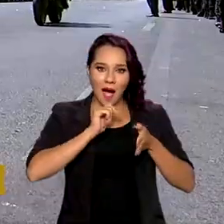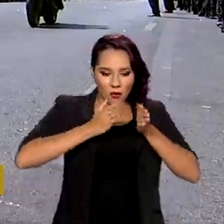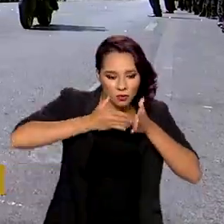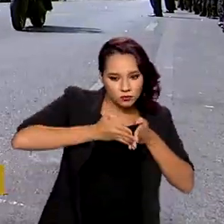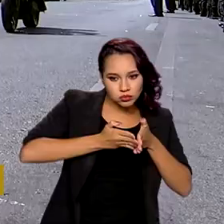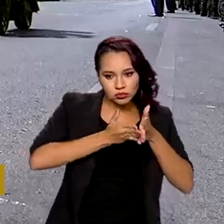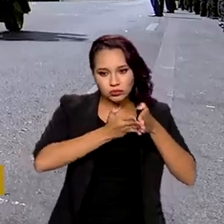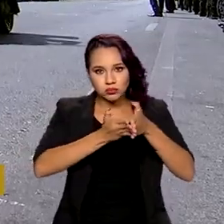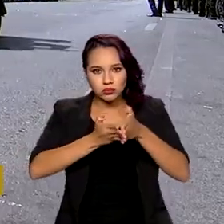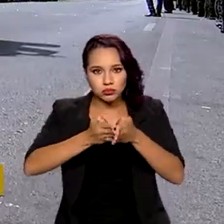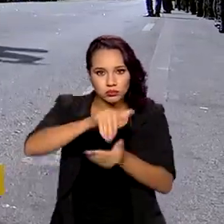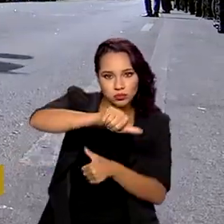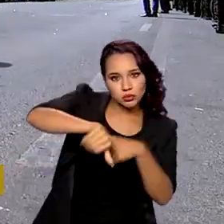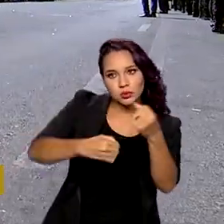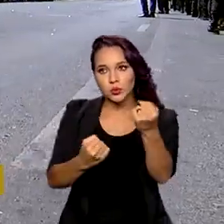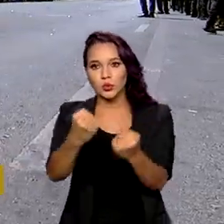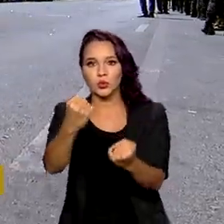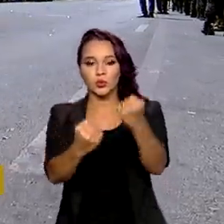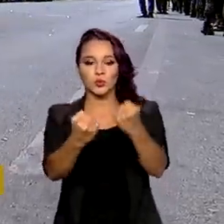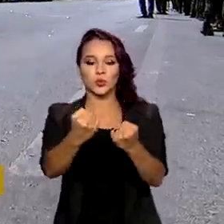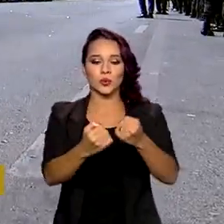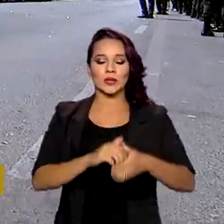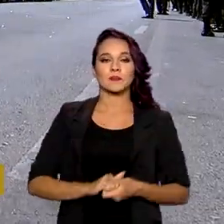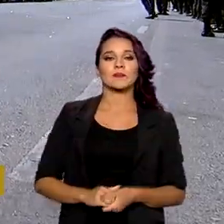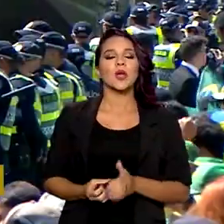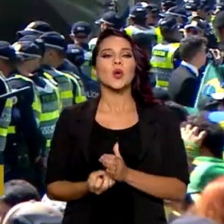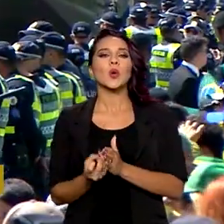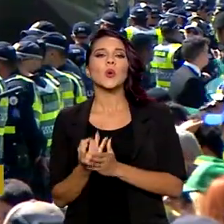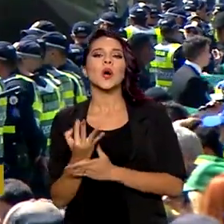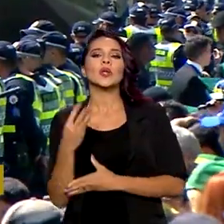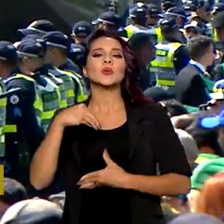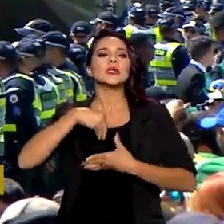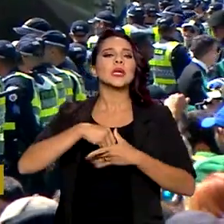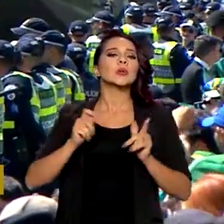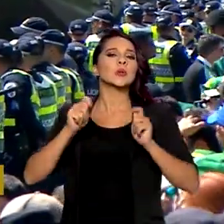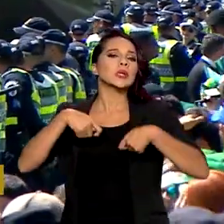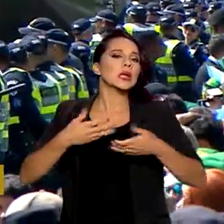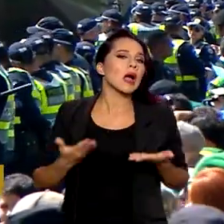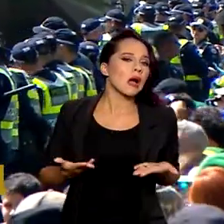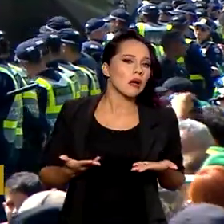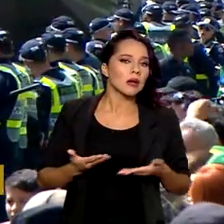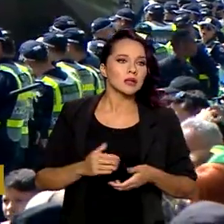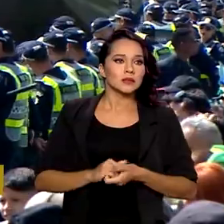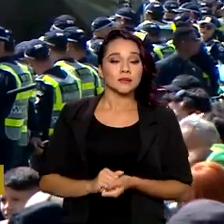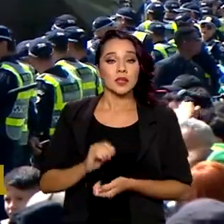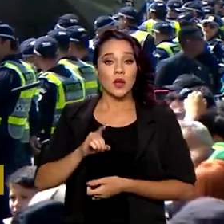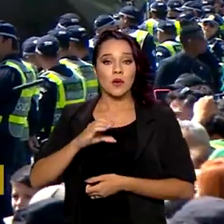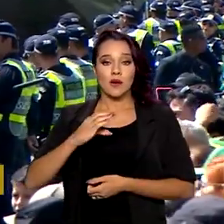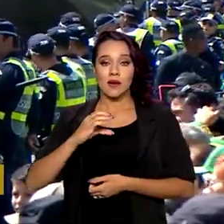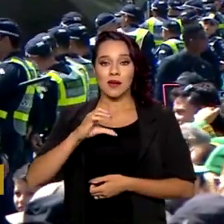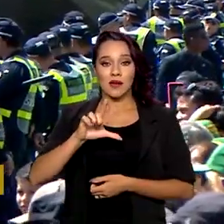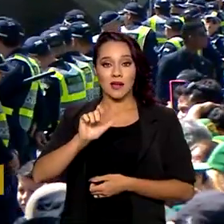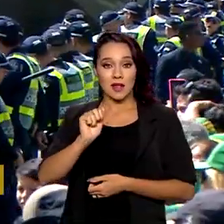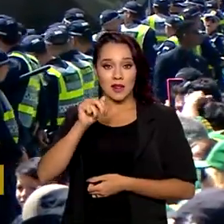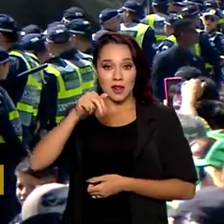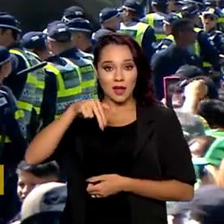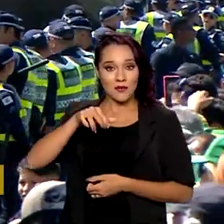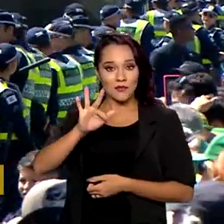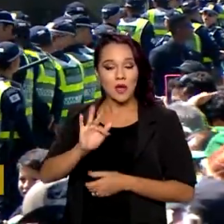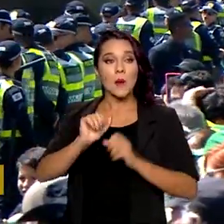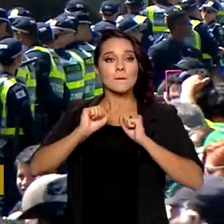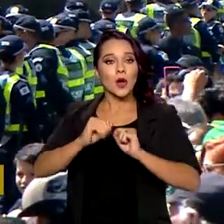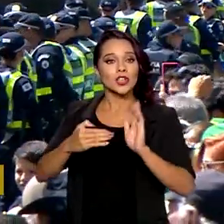terra, exatamente. E quantos militares um CLANF como esse comporta, comandante? O CLANF, ele pode transportar